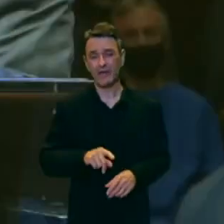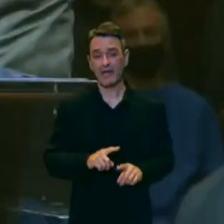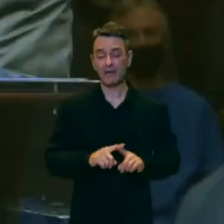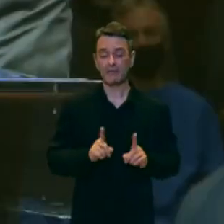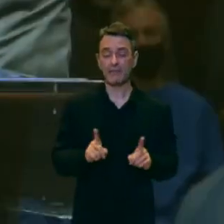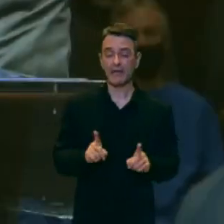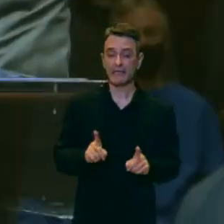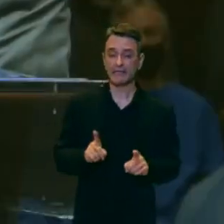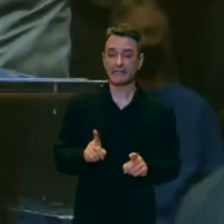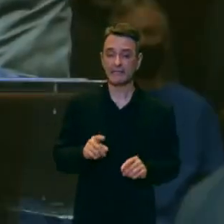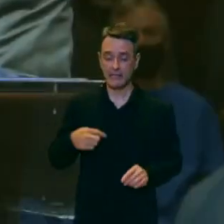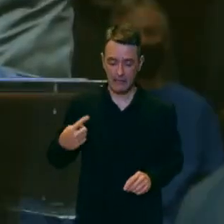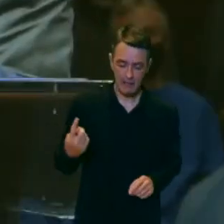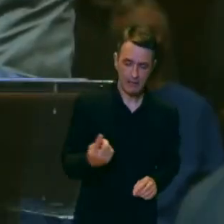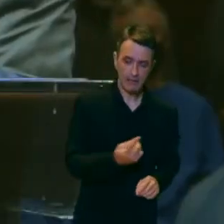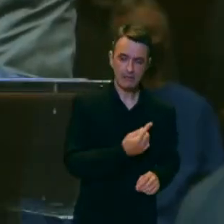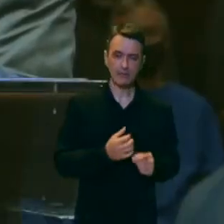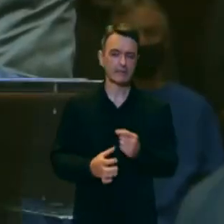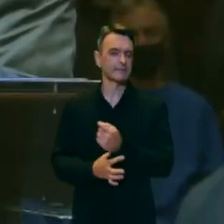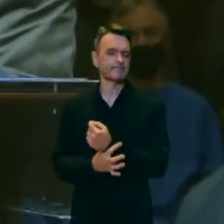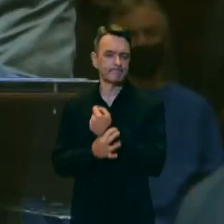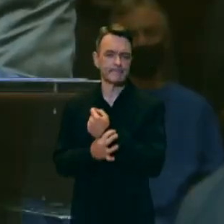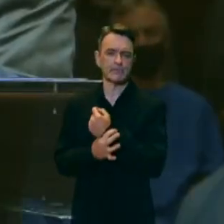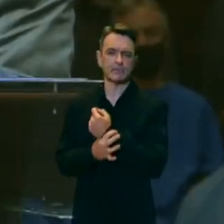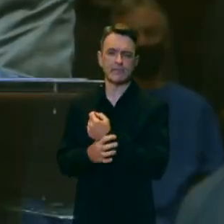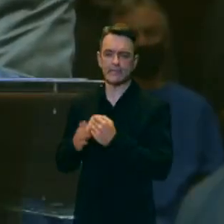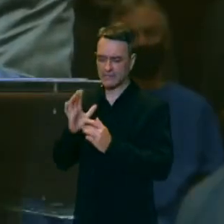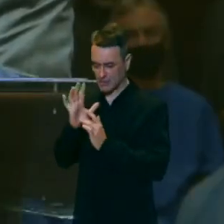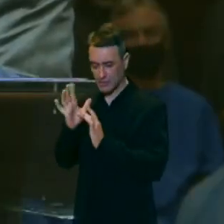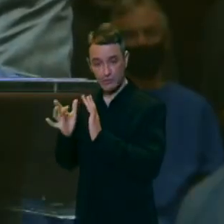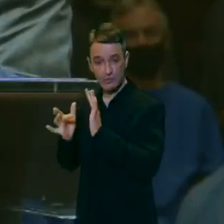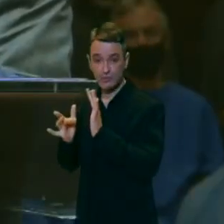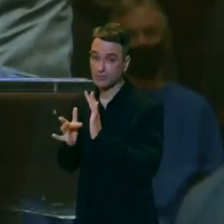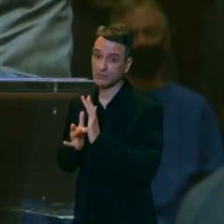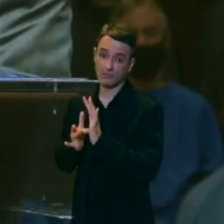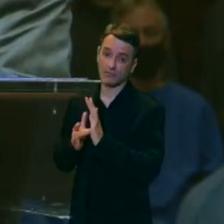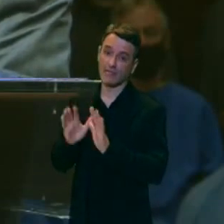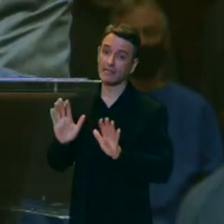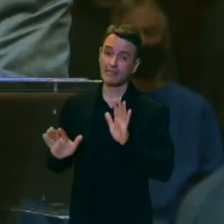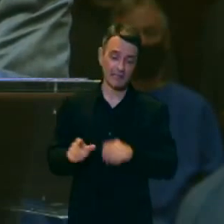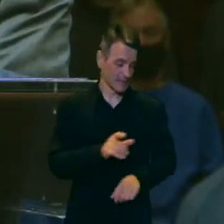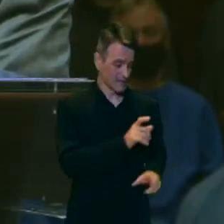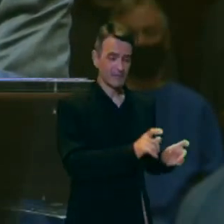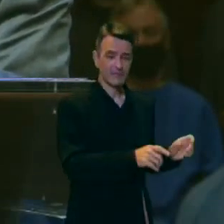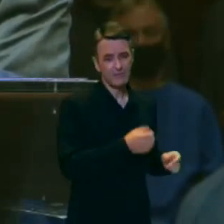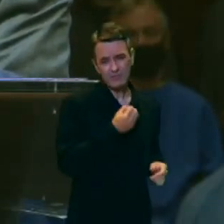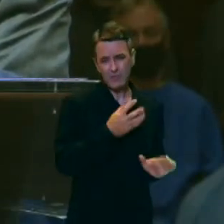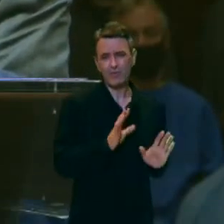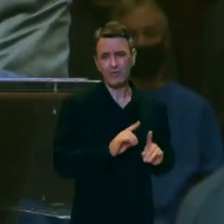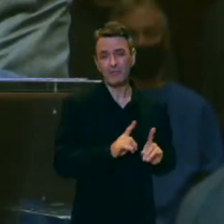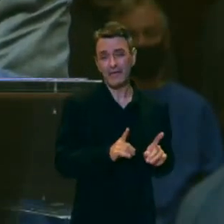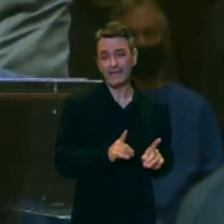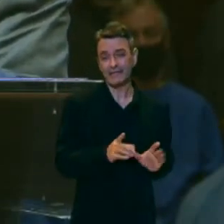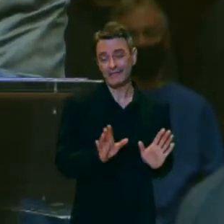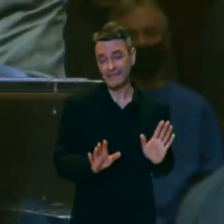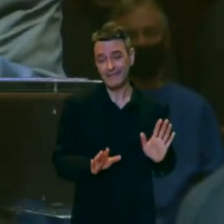Jesus Cristo, porque as pessoas, por mais boa vontade que tenham, nos